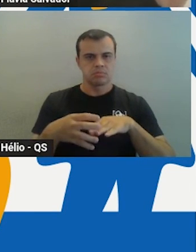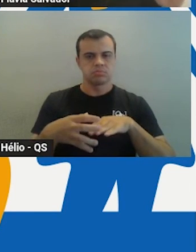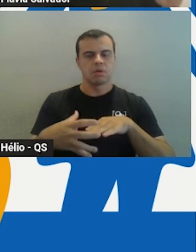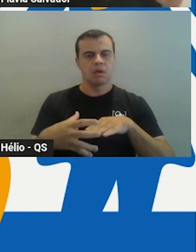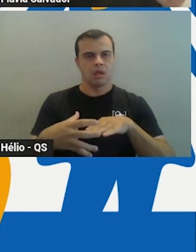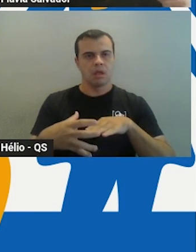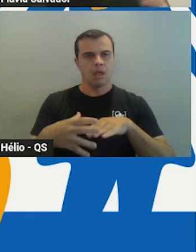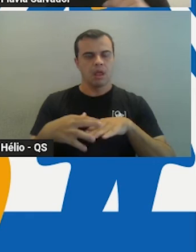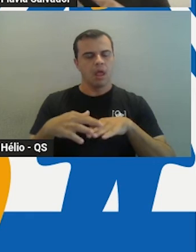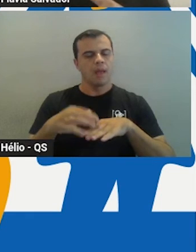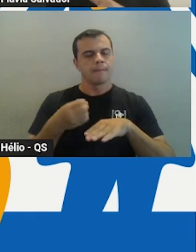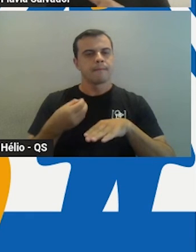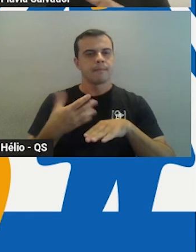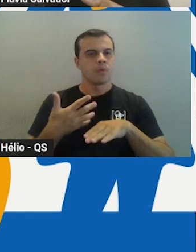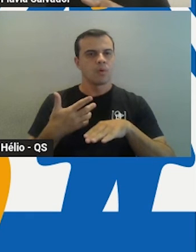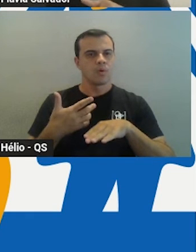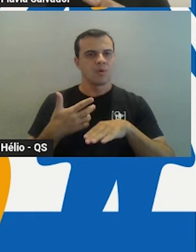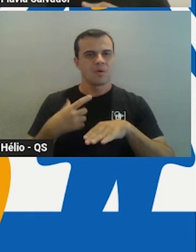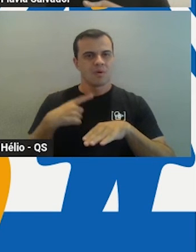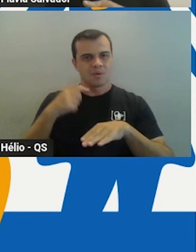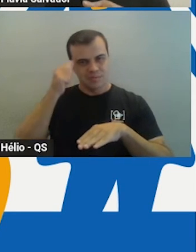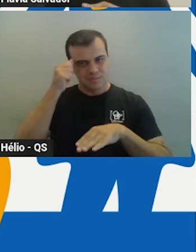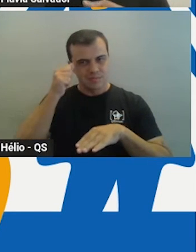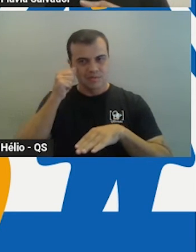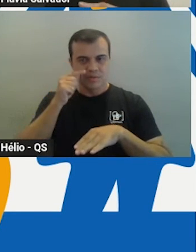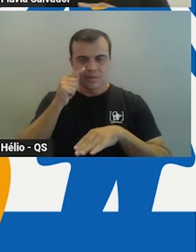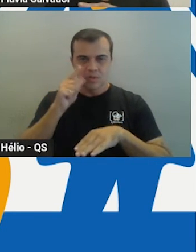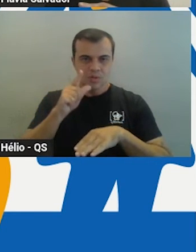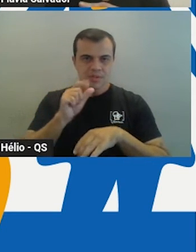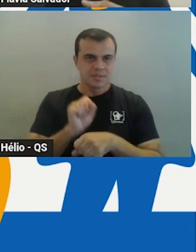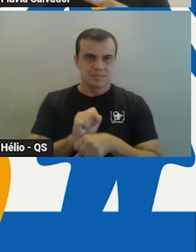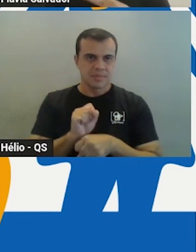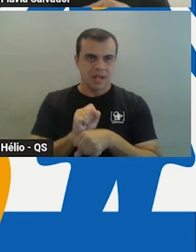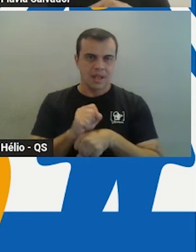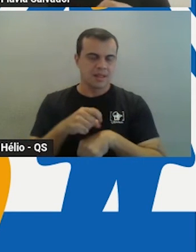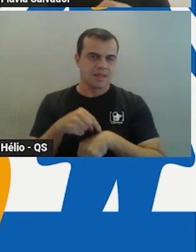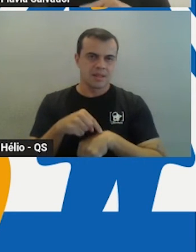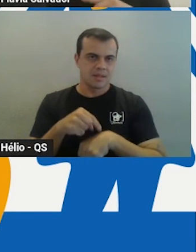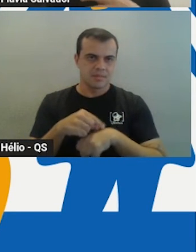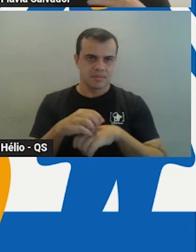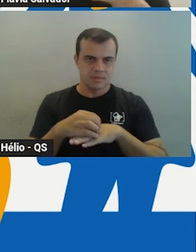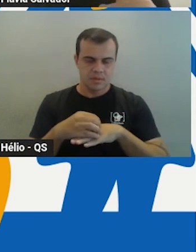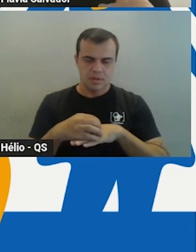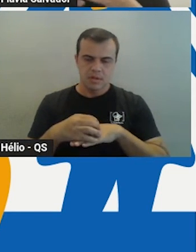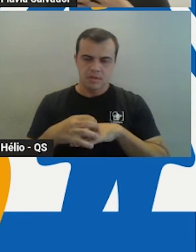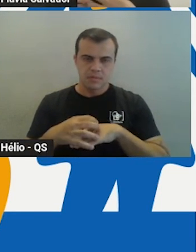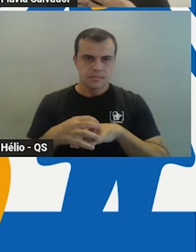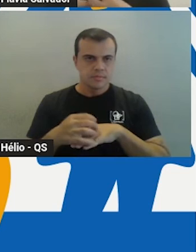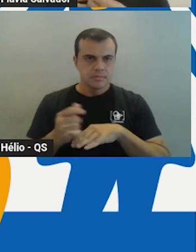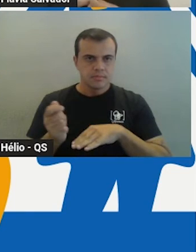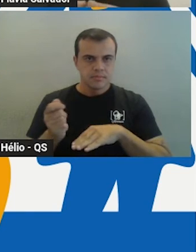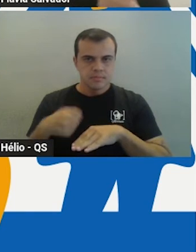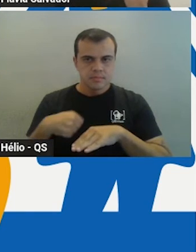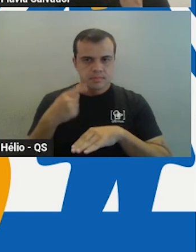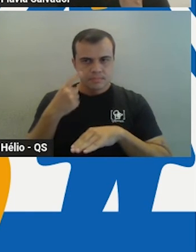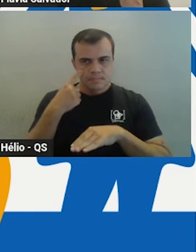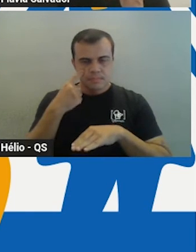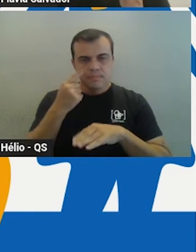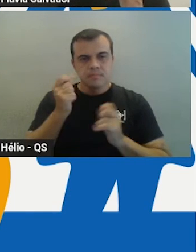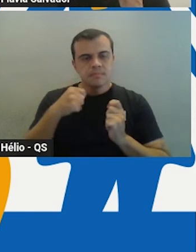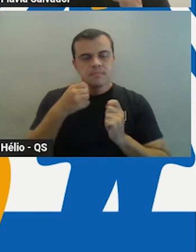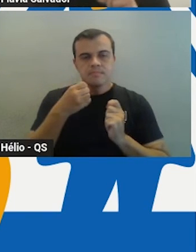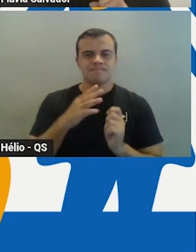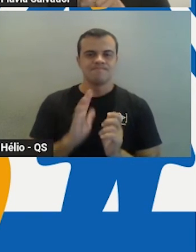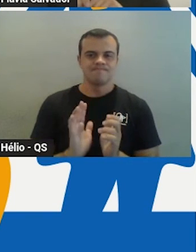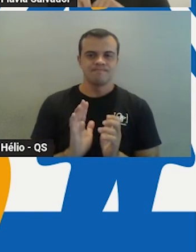deixa de incomodar. O autista, ele não consegue esperar esse tempo do lacear para o sapato ficar